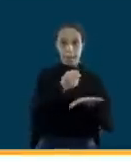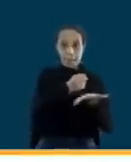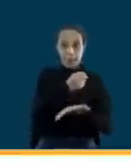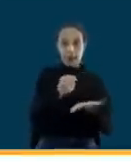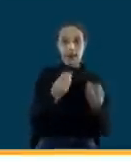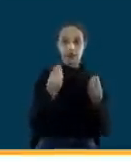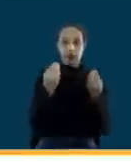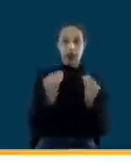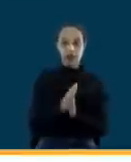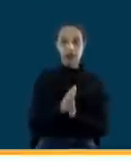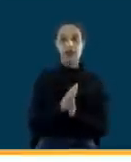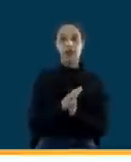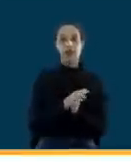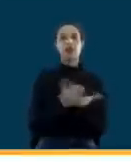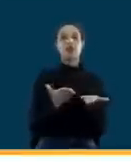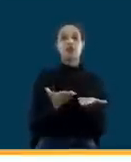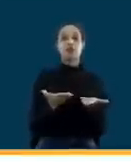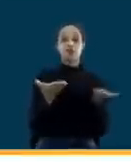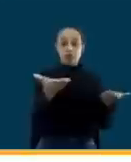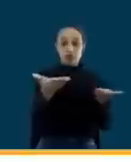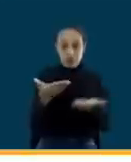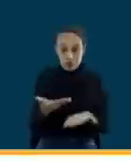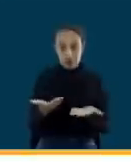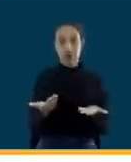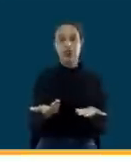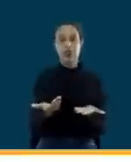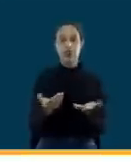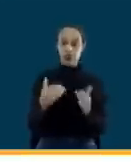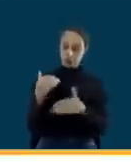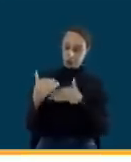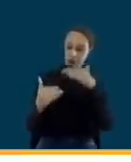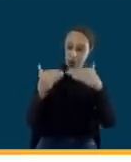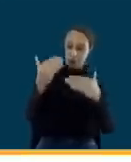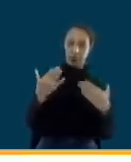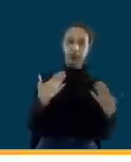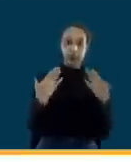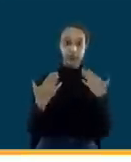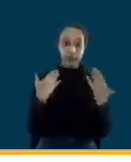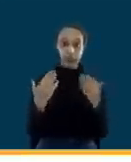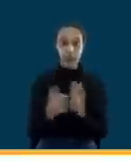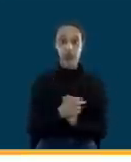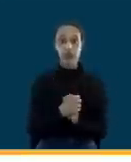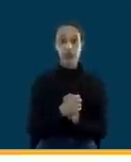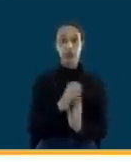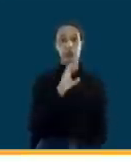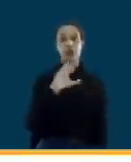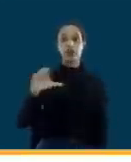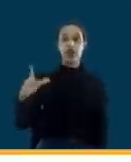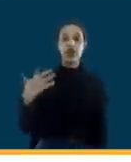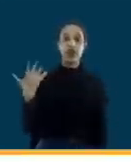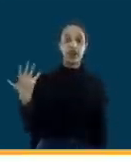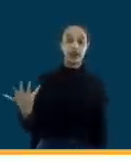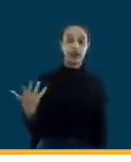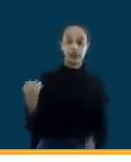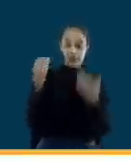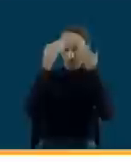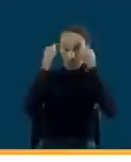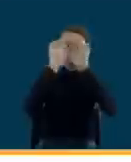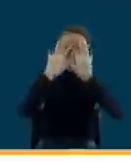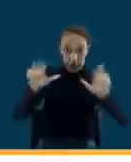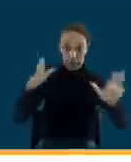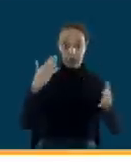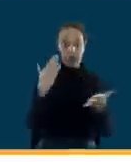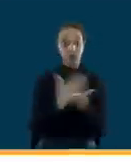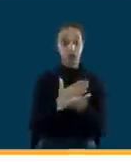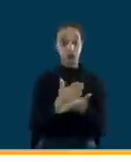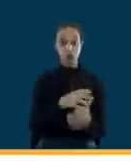um aperfeiçoamento de um debate, para uma classificação mais clara das diversas áreas, daquilo que normalmente